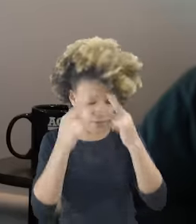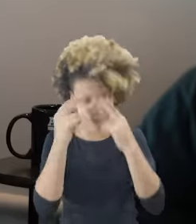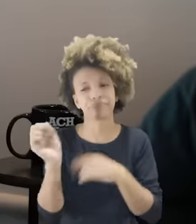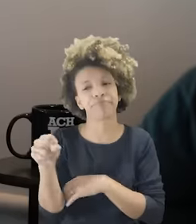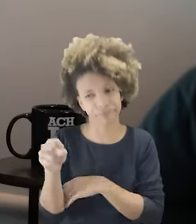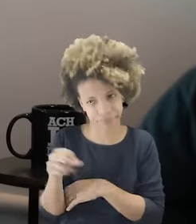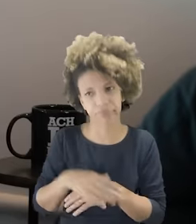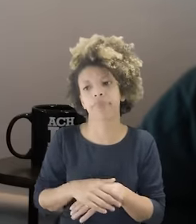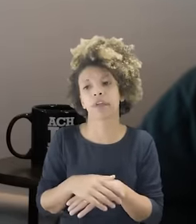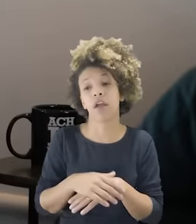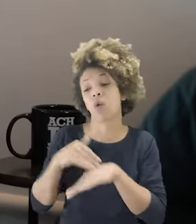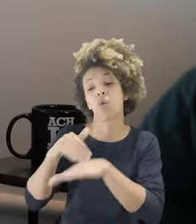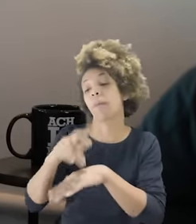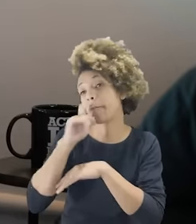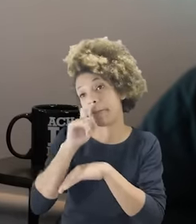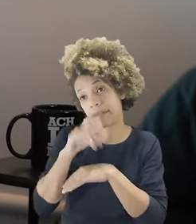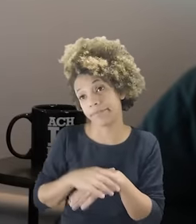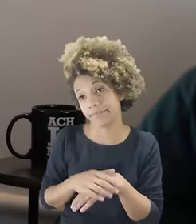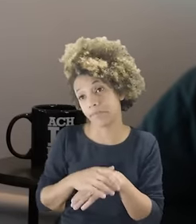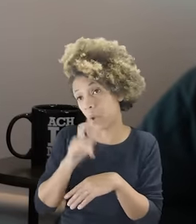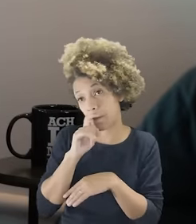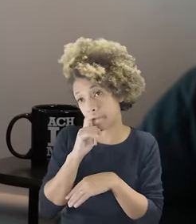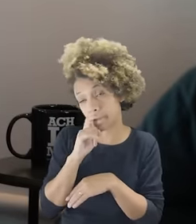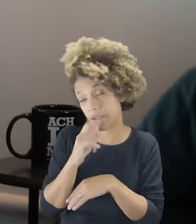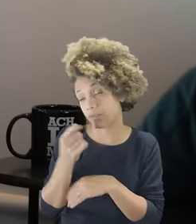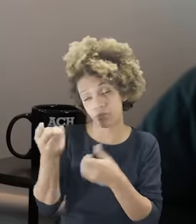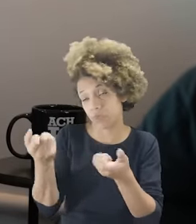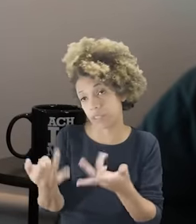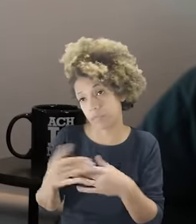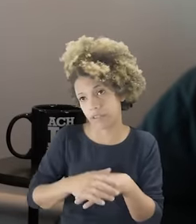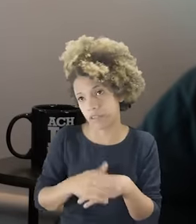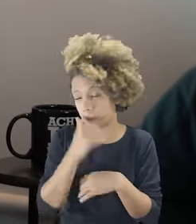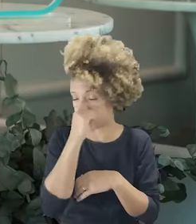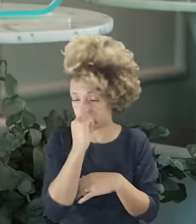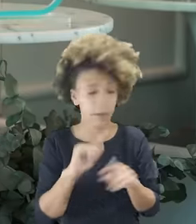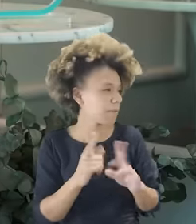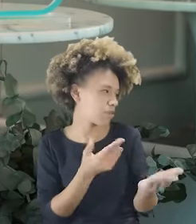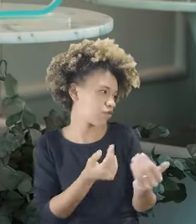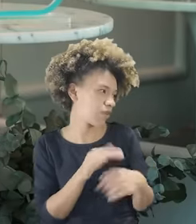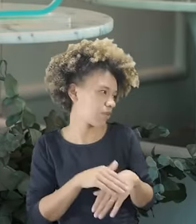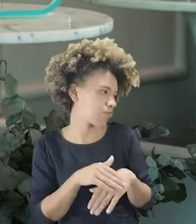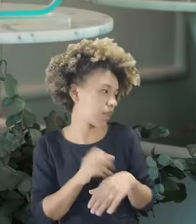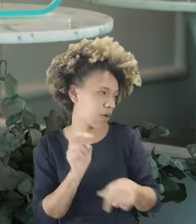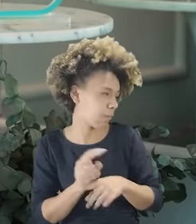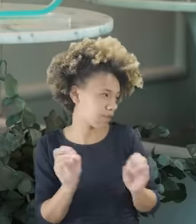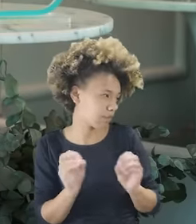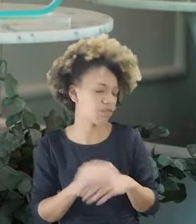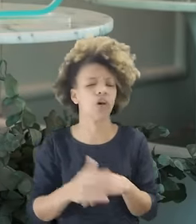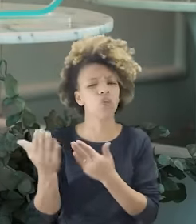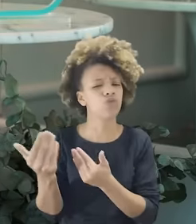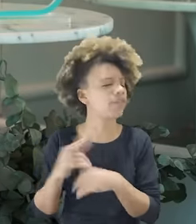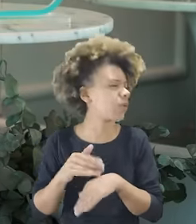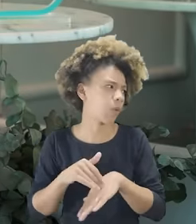síndrome joga para o pai joga para famoso Frida né joga para o pai tem para mãe o jovem o que ele falou um pouco sobre